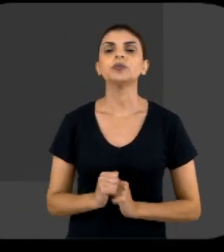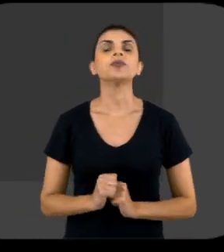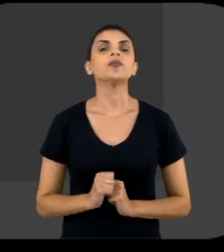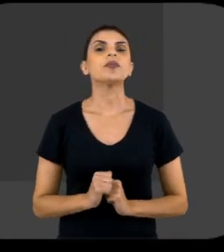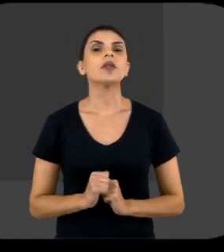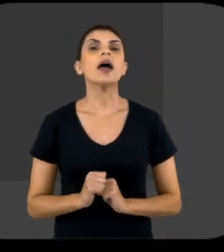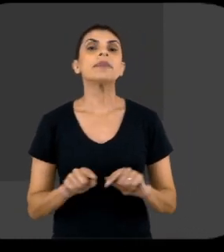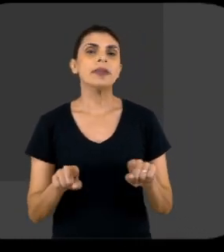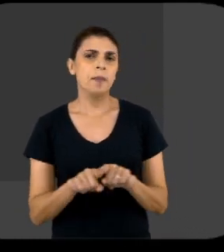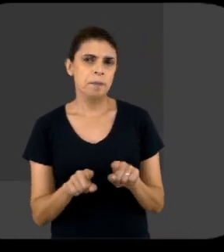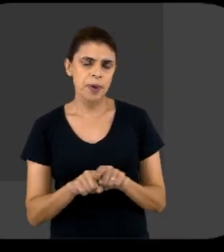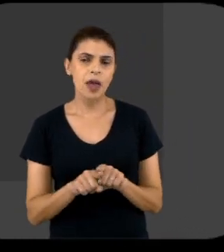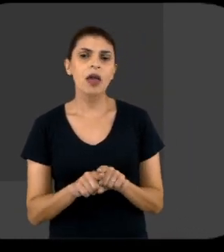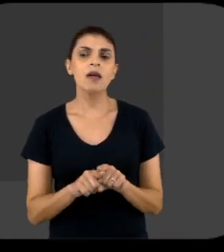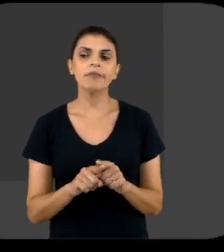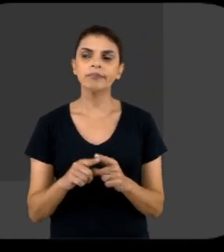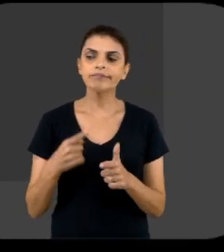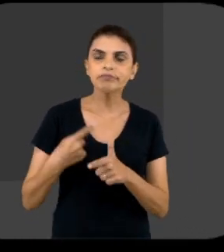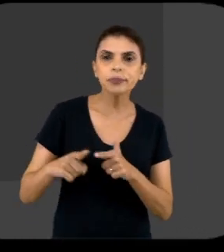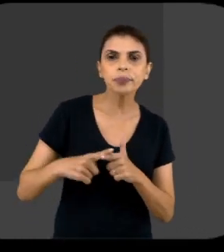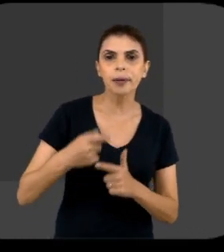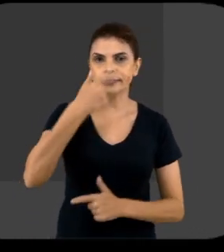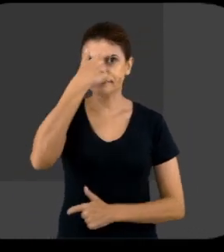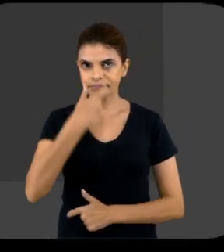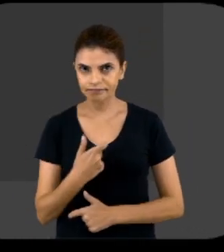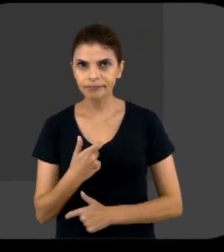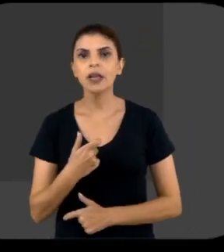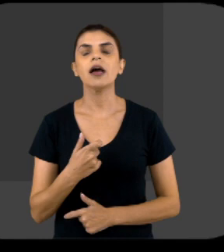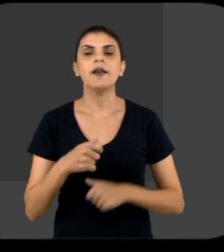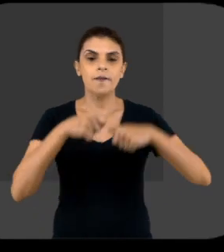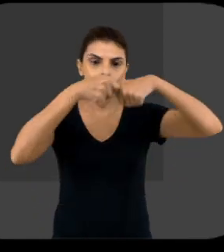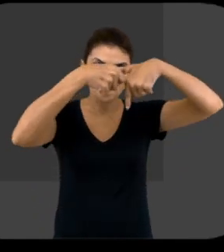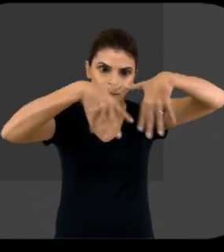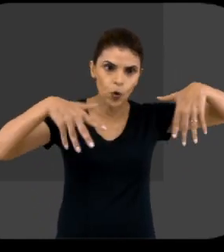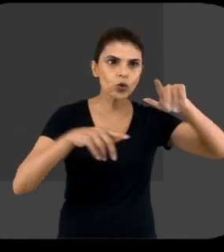químico, e quanto acidente ocupacional também. Esses